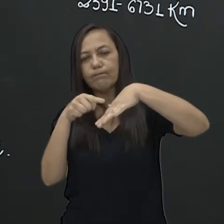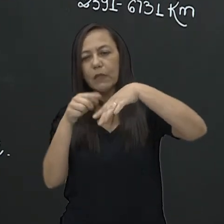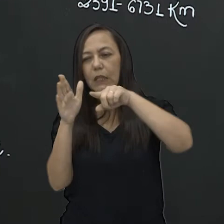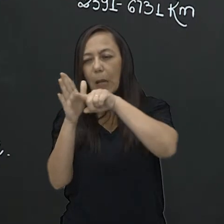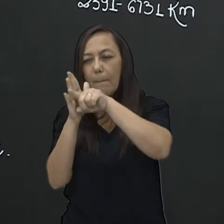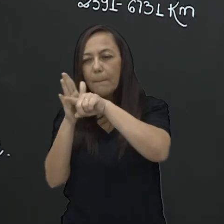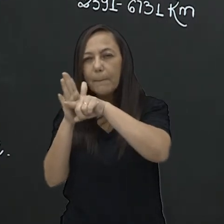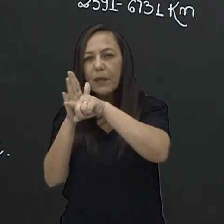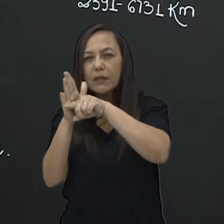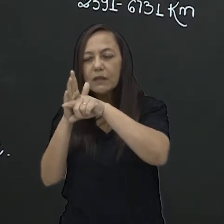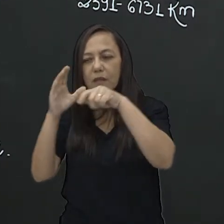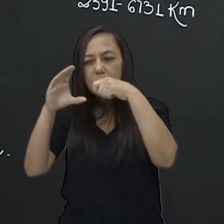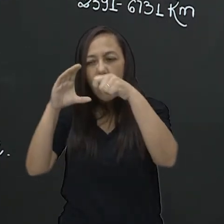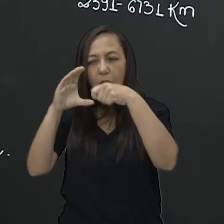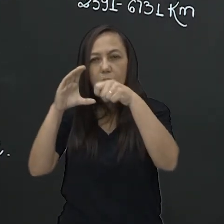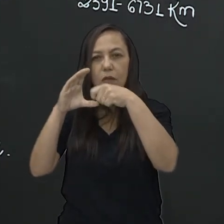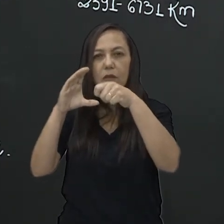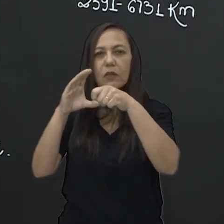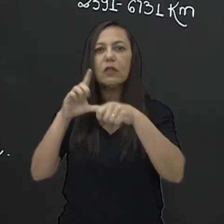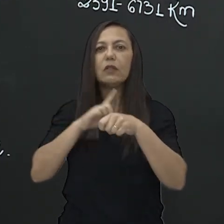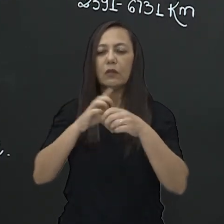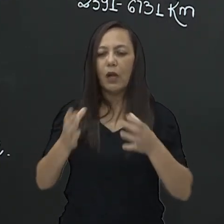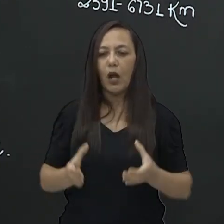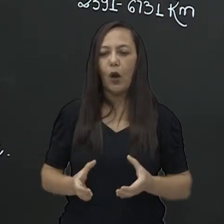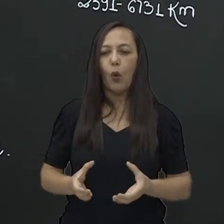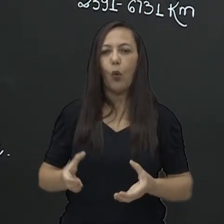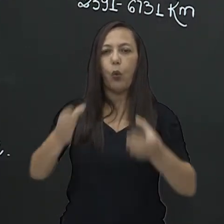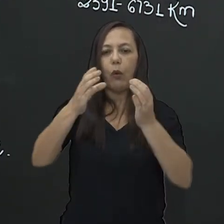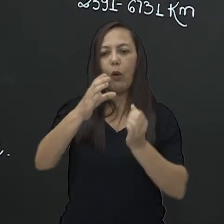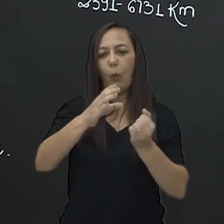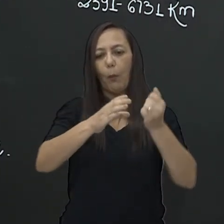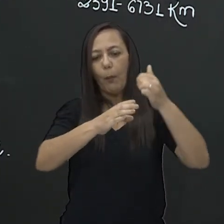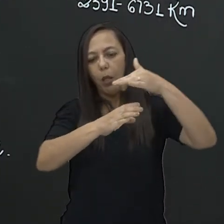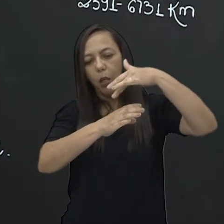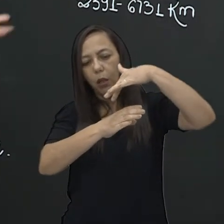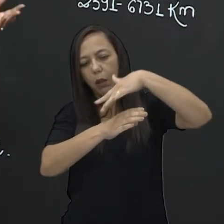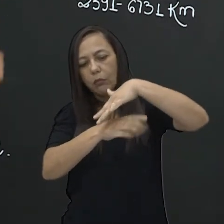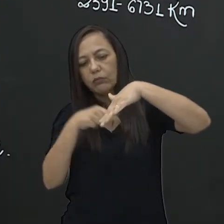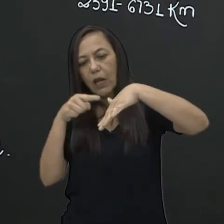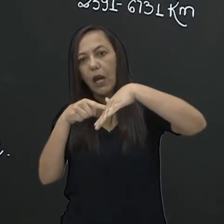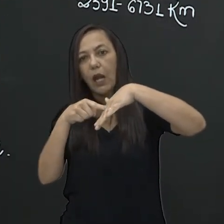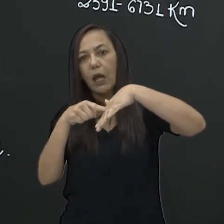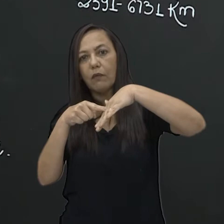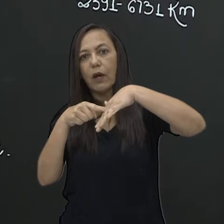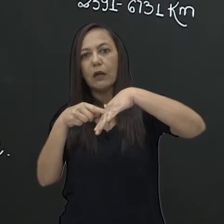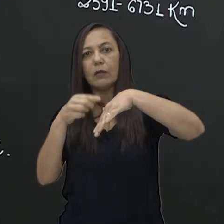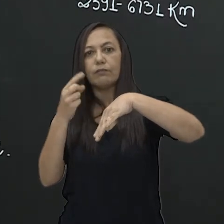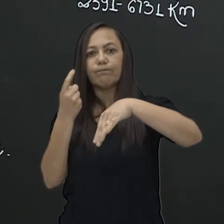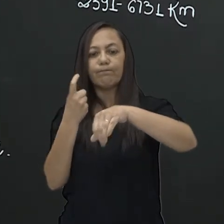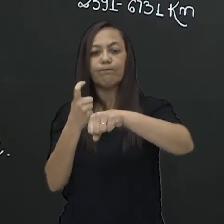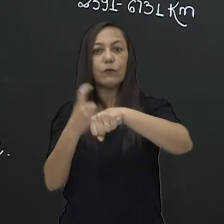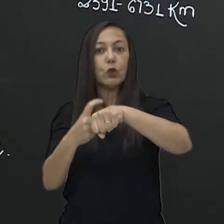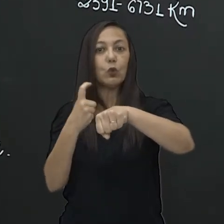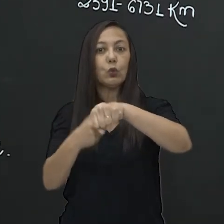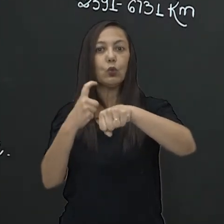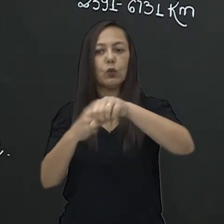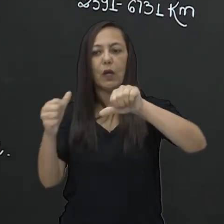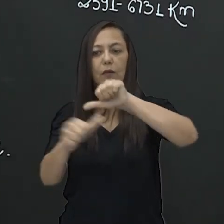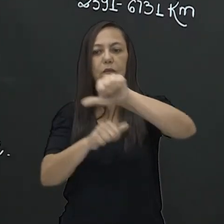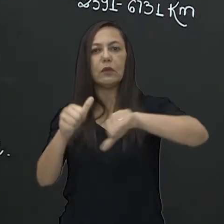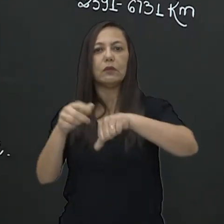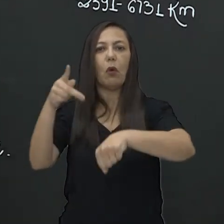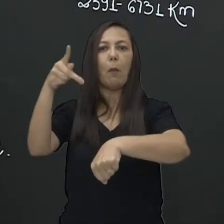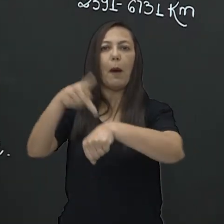sobre isso, você vai ver, o vulcão eliminou aquela lava, ela vai solidificando, solidificando e vira o quê? Uma rocha. Então eu tenho